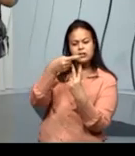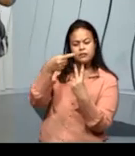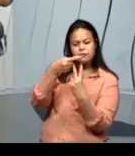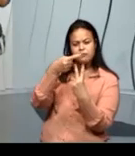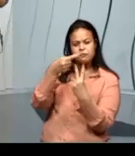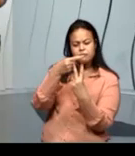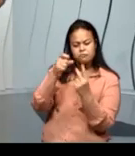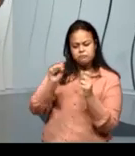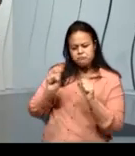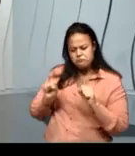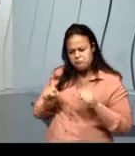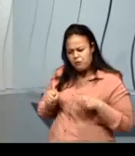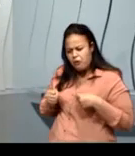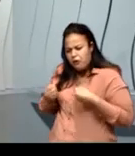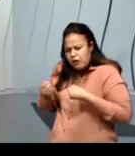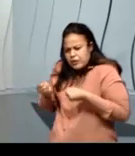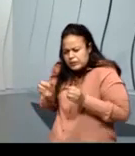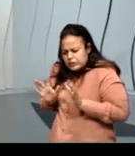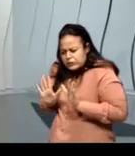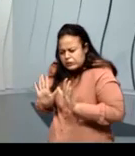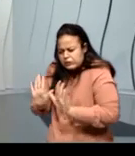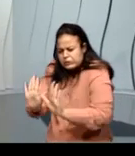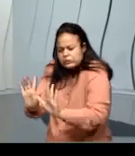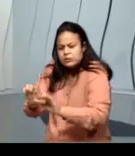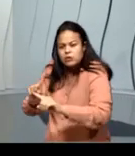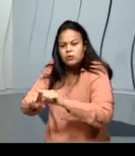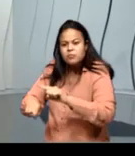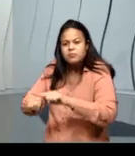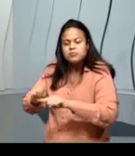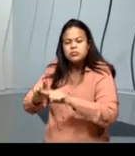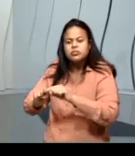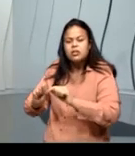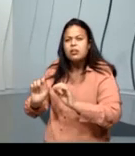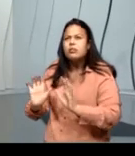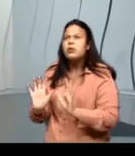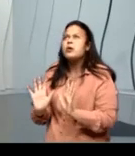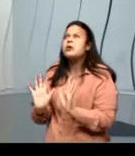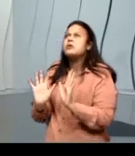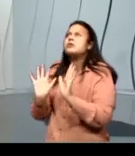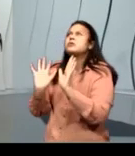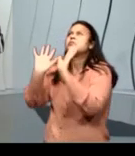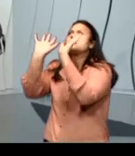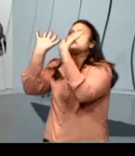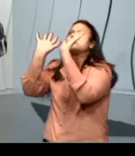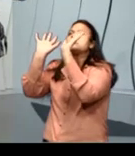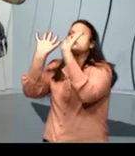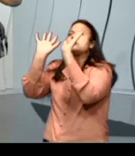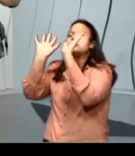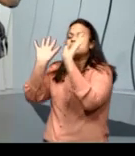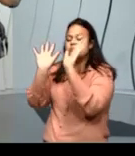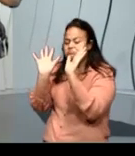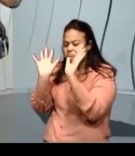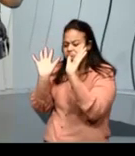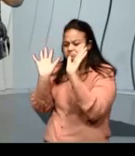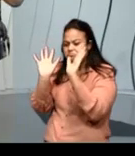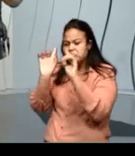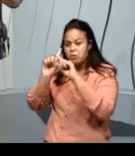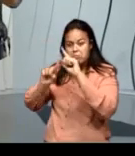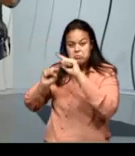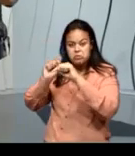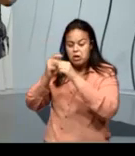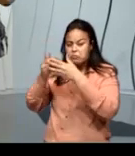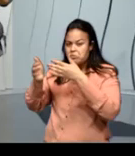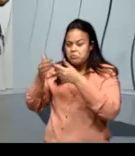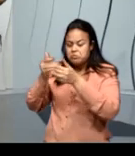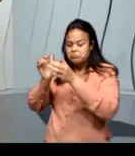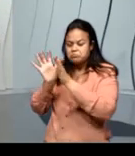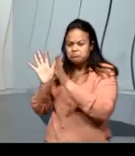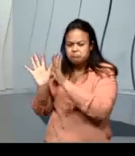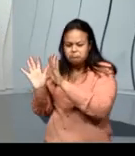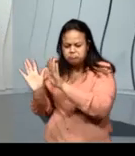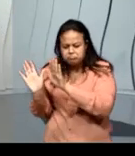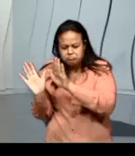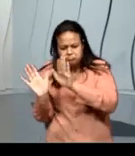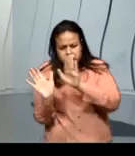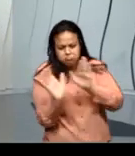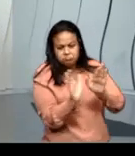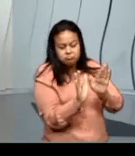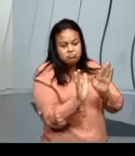força em algum objeto, puxando-o para cima, empurrando-o para a direita. Então, você